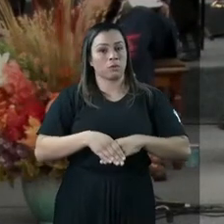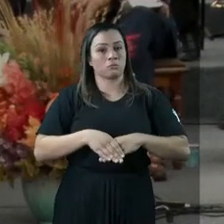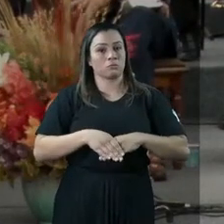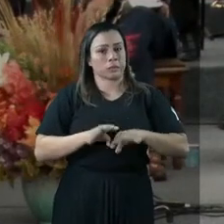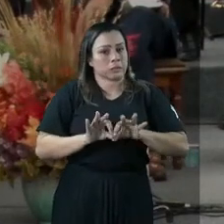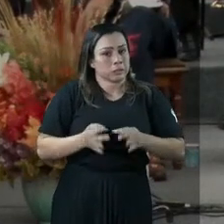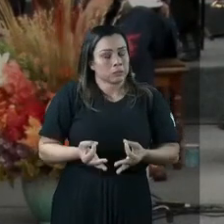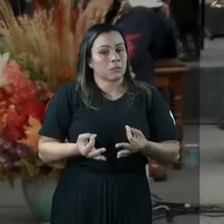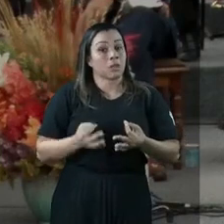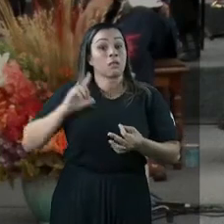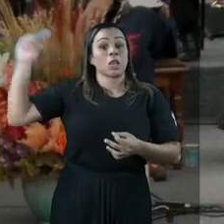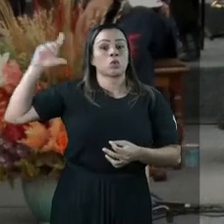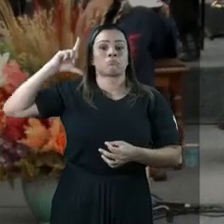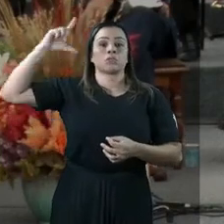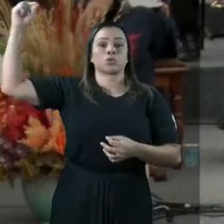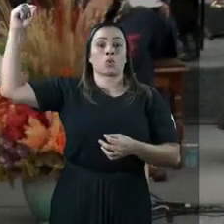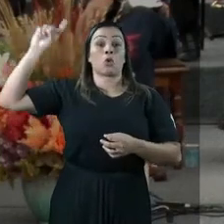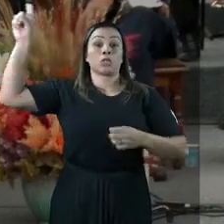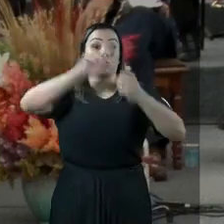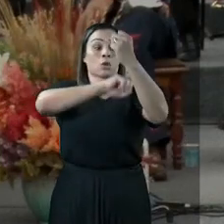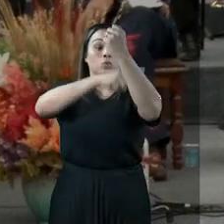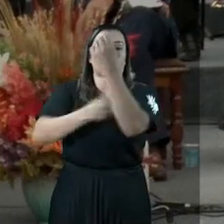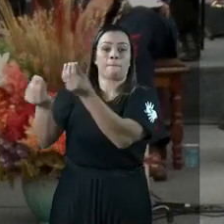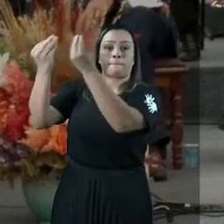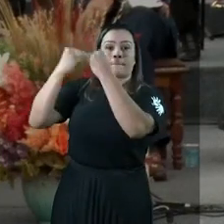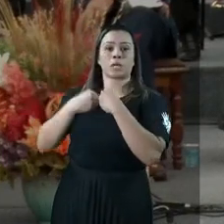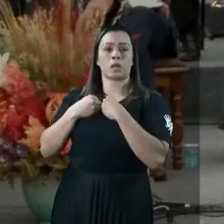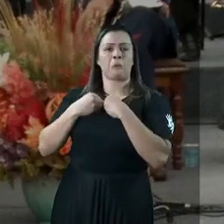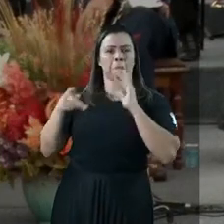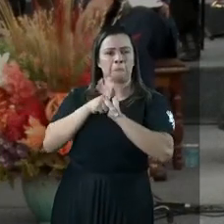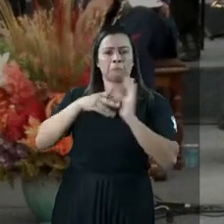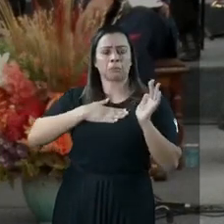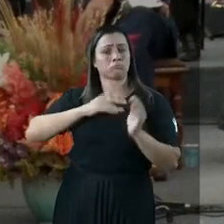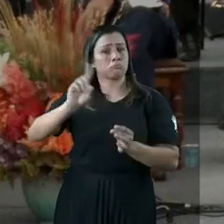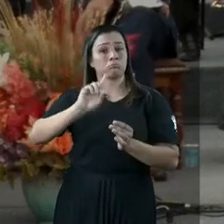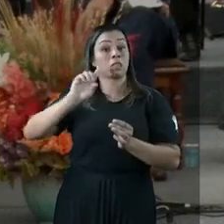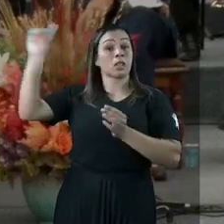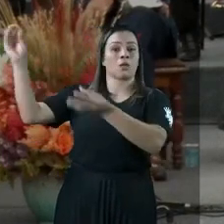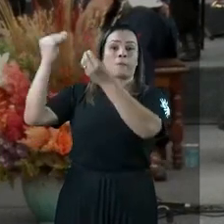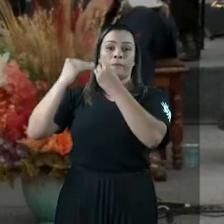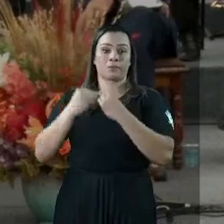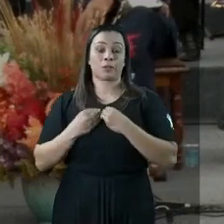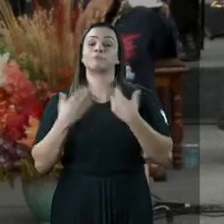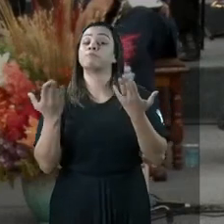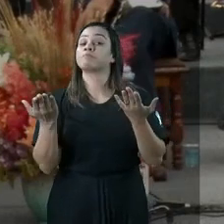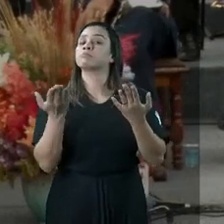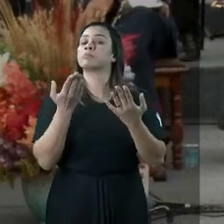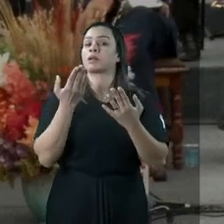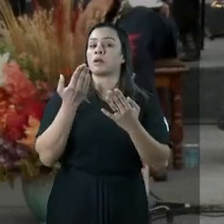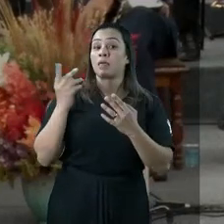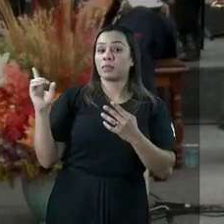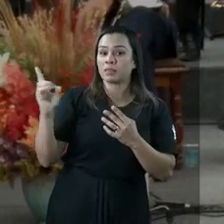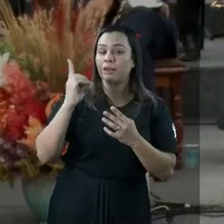em você e te levantou com autoridade na terra. Esse salmista Davi compõe com tanta maestria que, como eu disse na